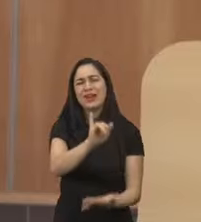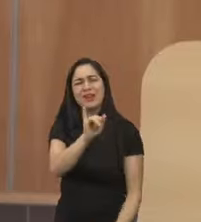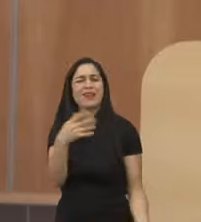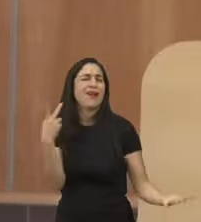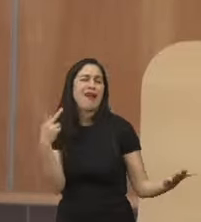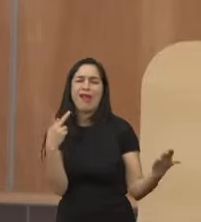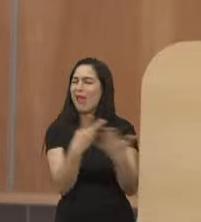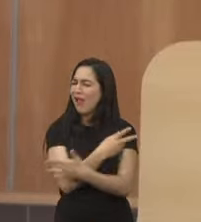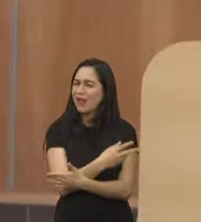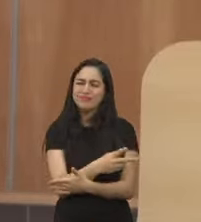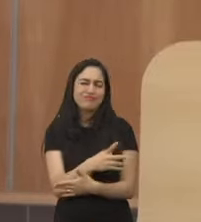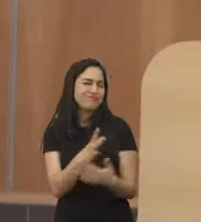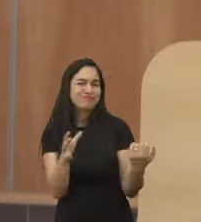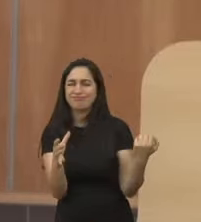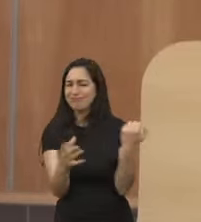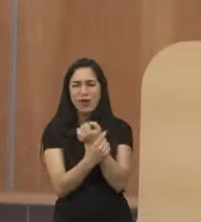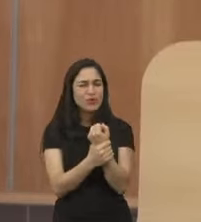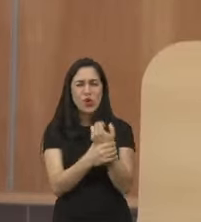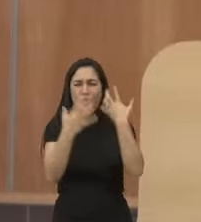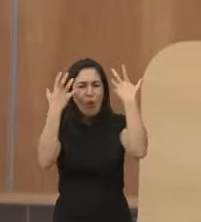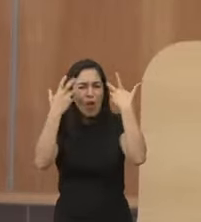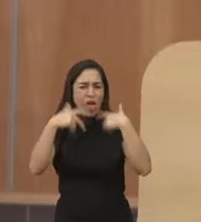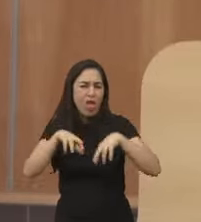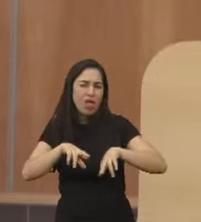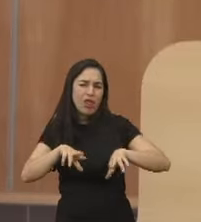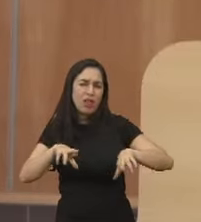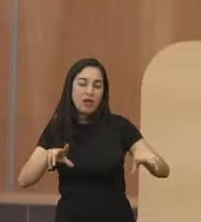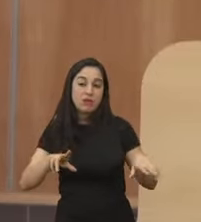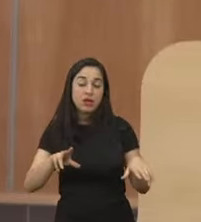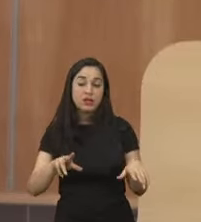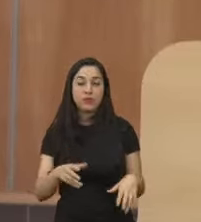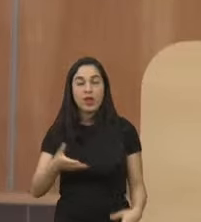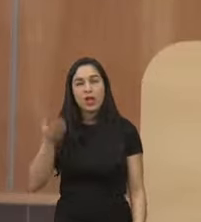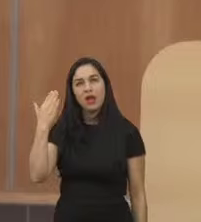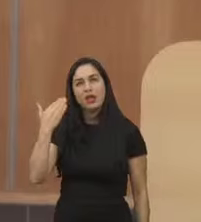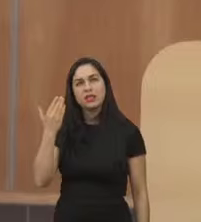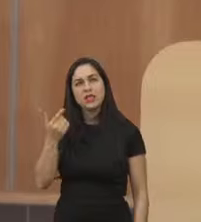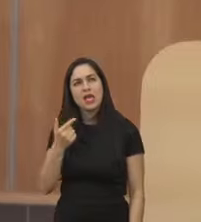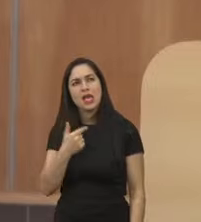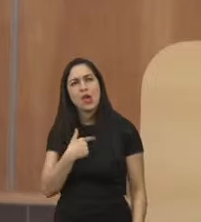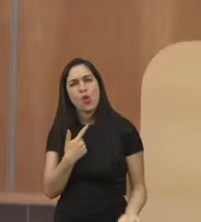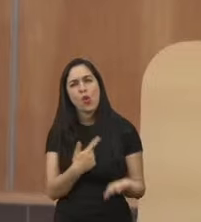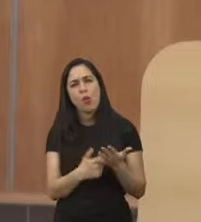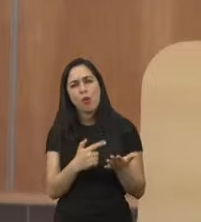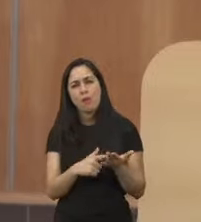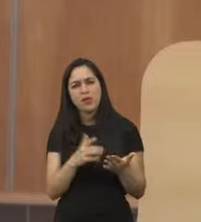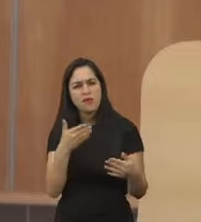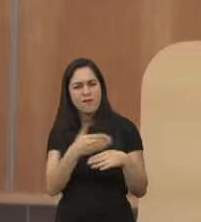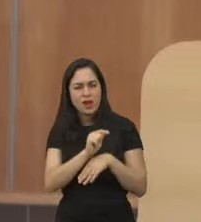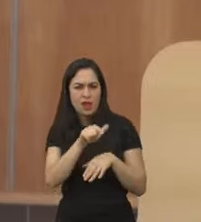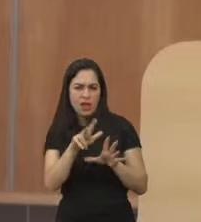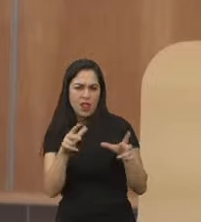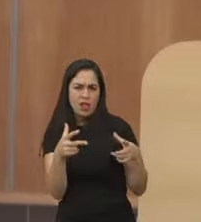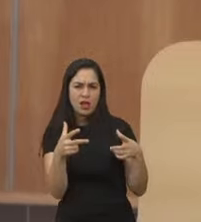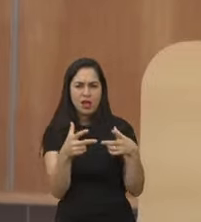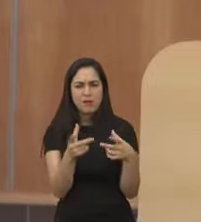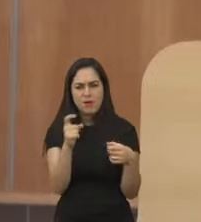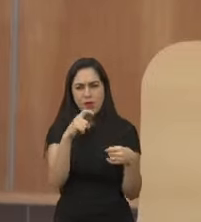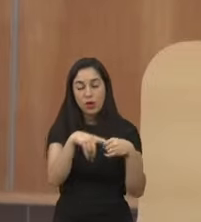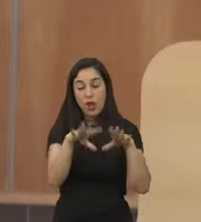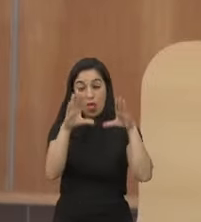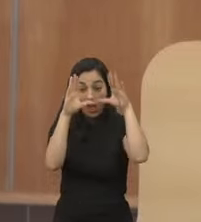animais. Recentemente, eu estava voltando de um compromisso aqui para a Câmara, já de noite,